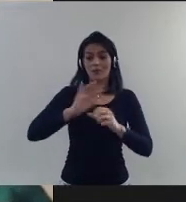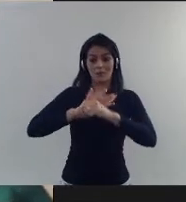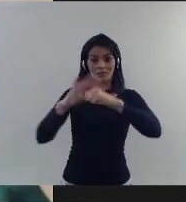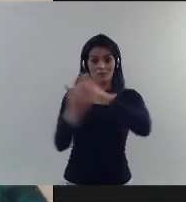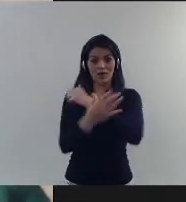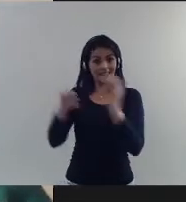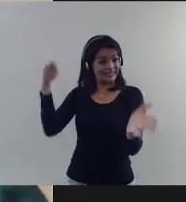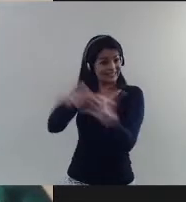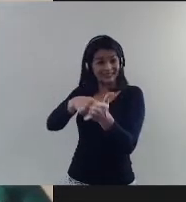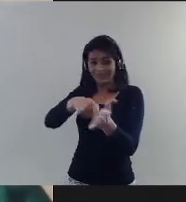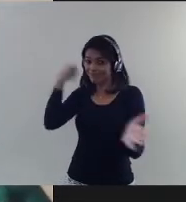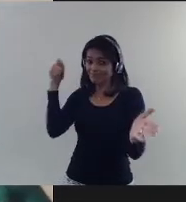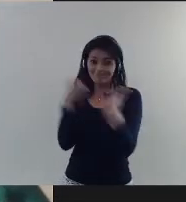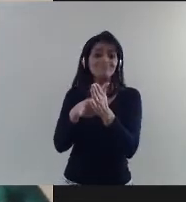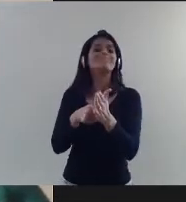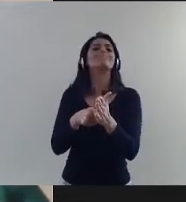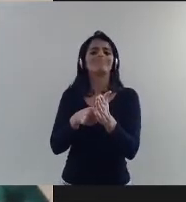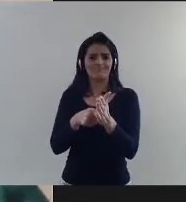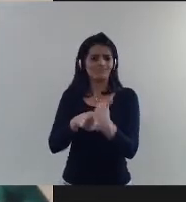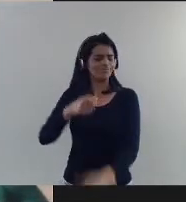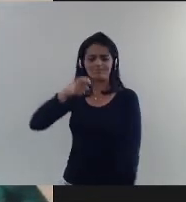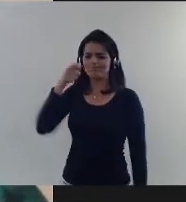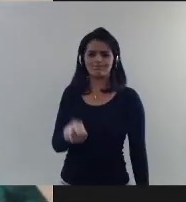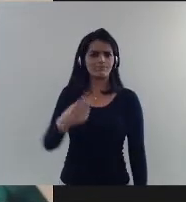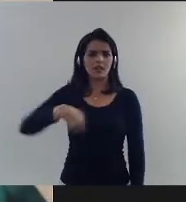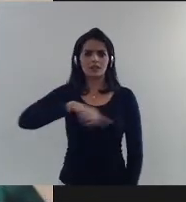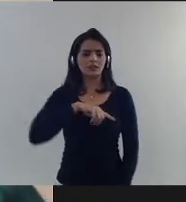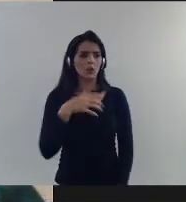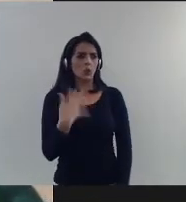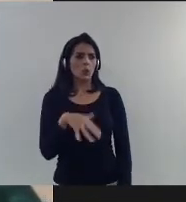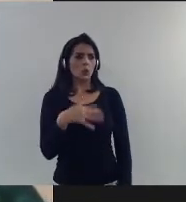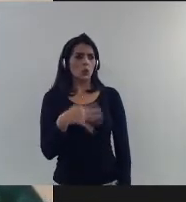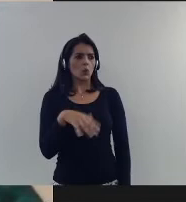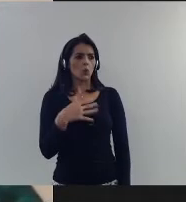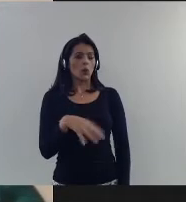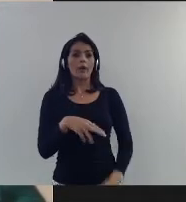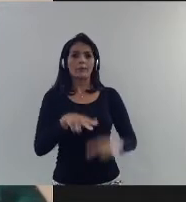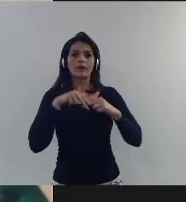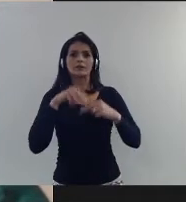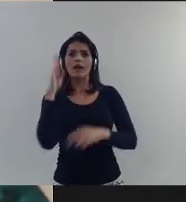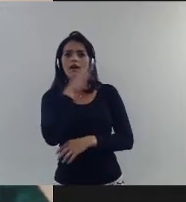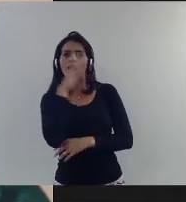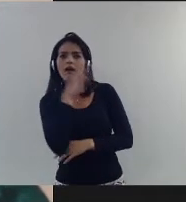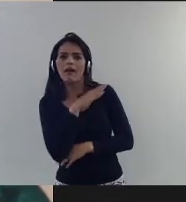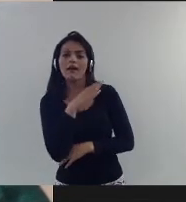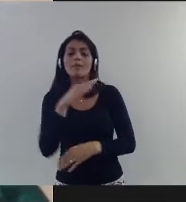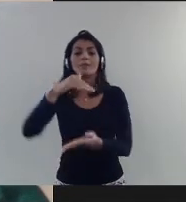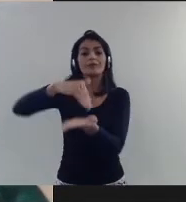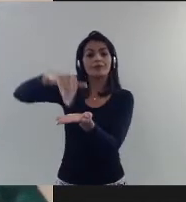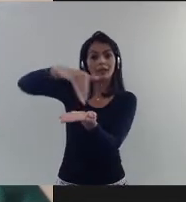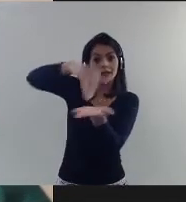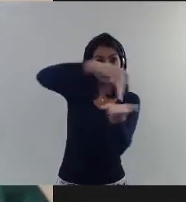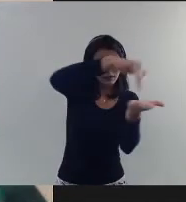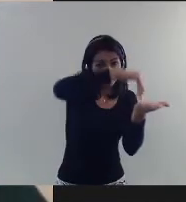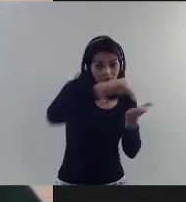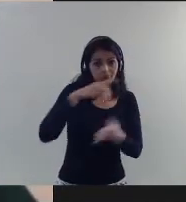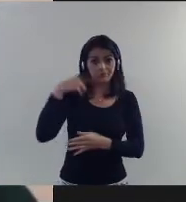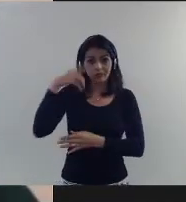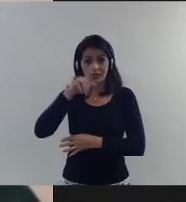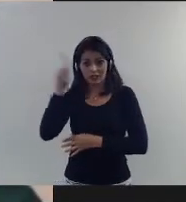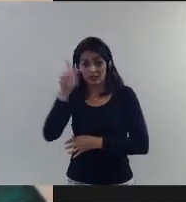pandemia fez com que a gente tivesse que acelerar. Os escritórios aqui estão tendo que